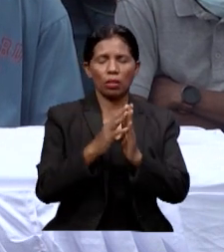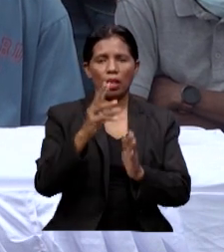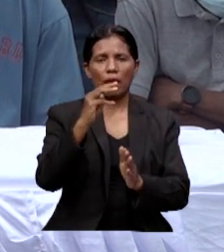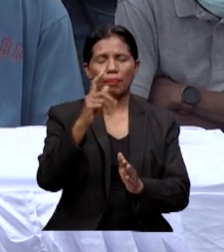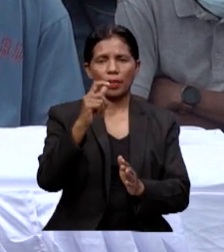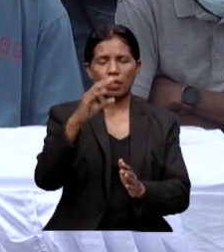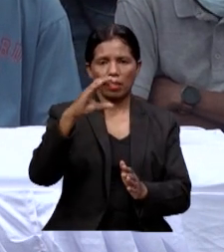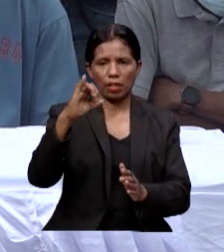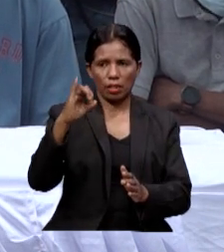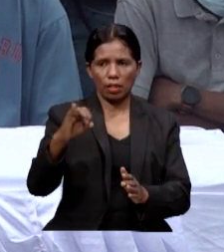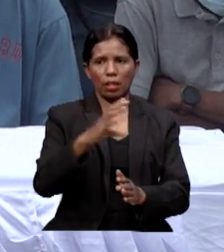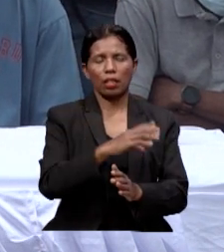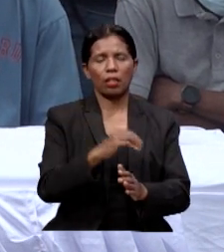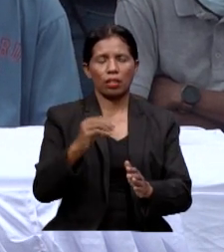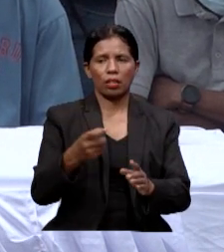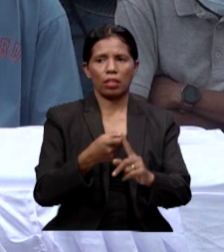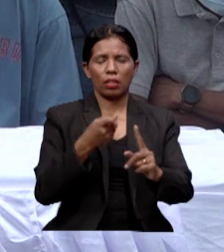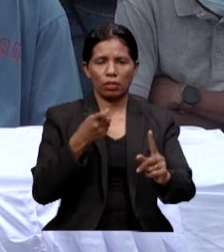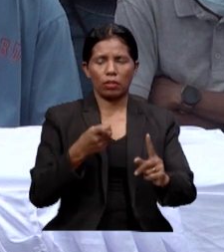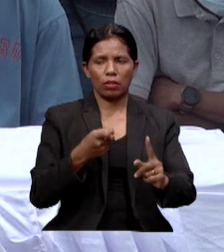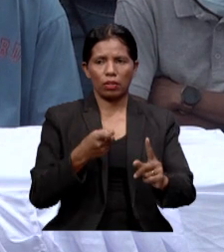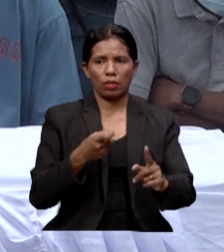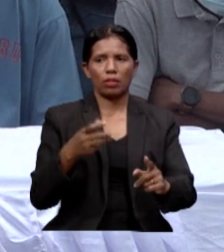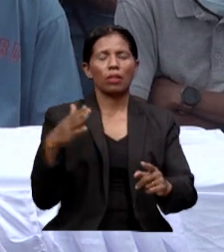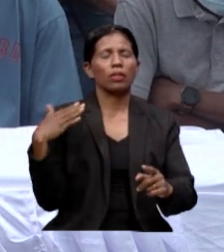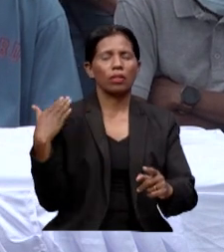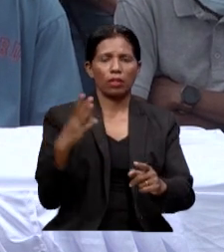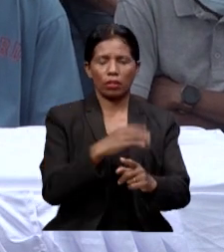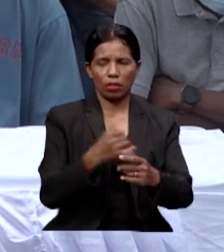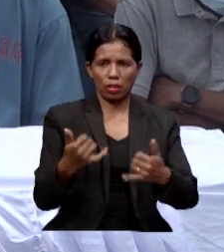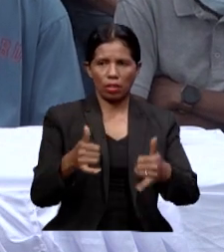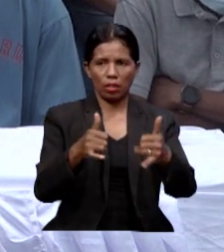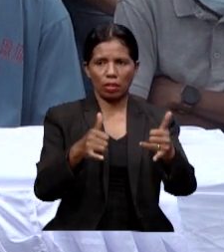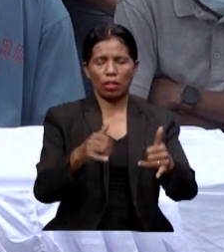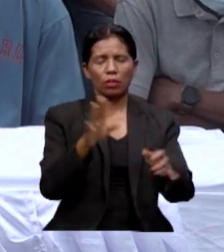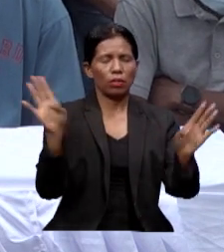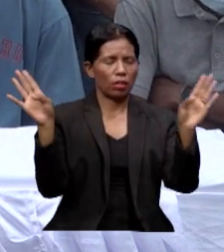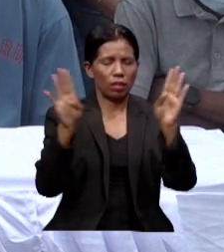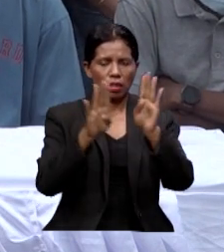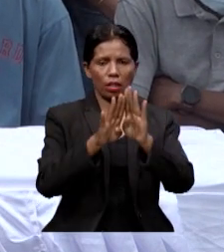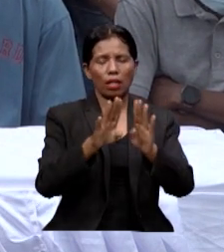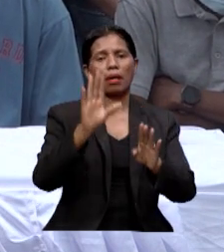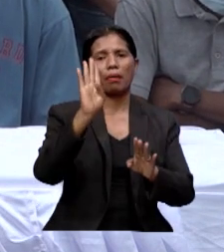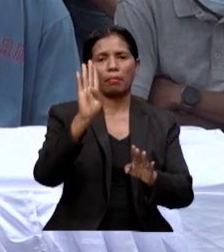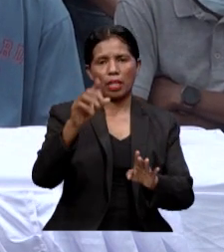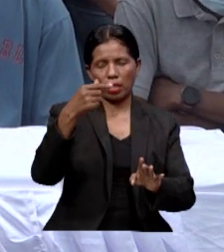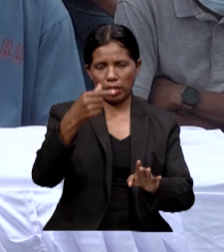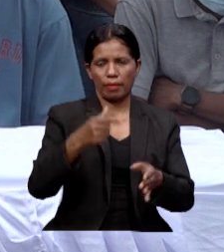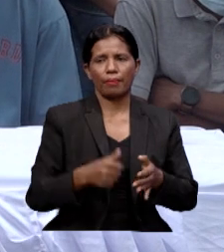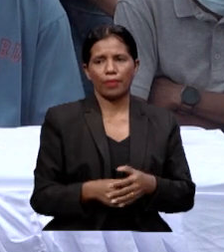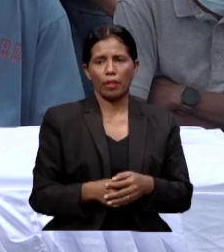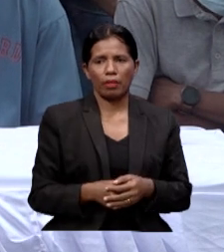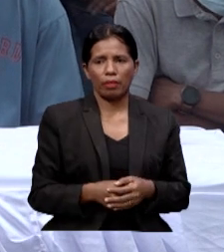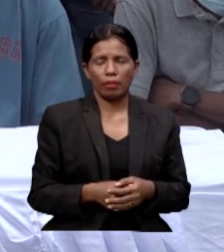Husi, inspector geral dos jogos atu takat Bola Gulin ou BG. Horazão